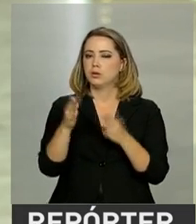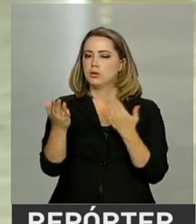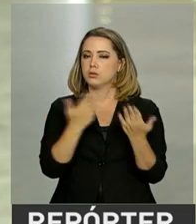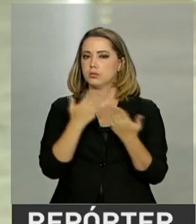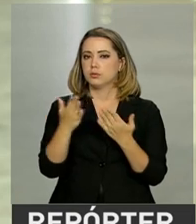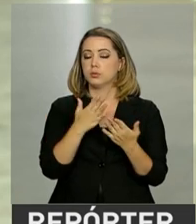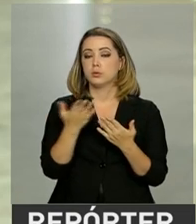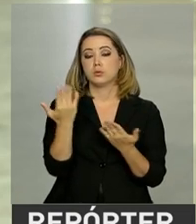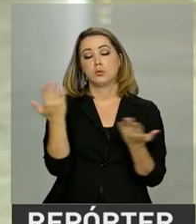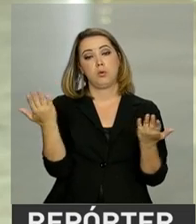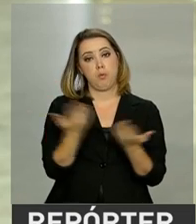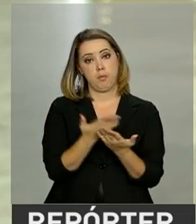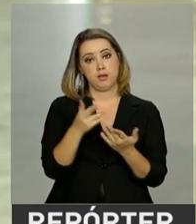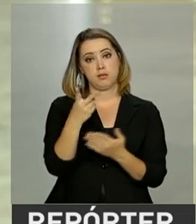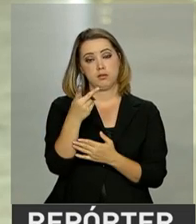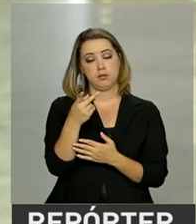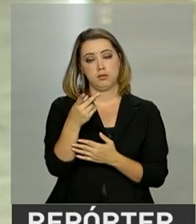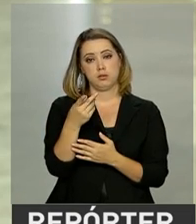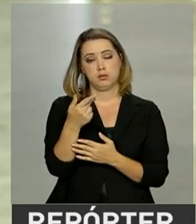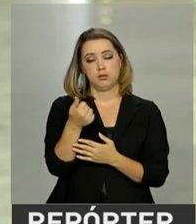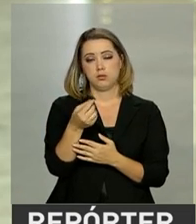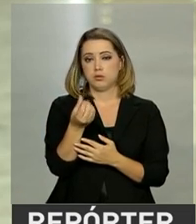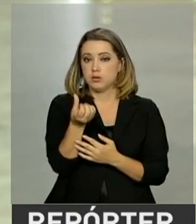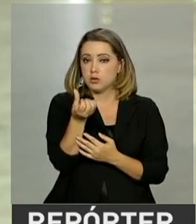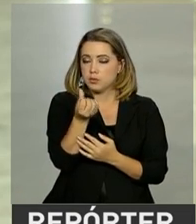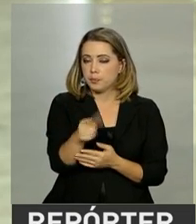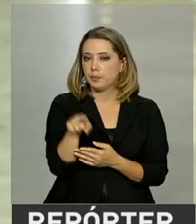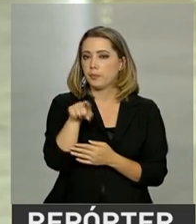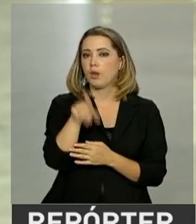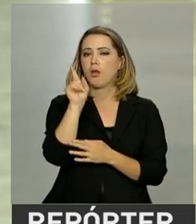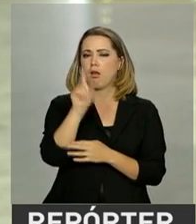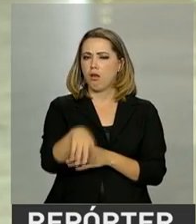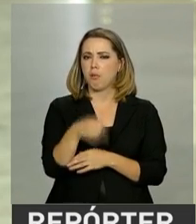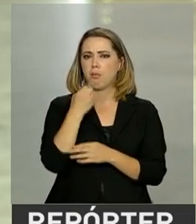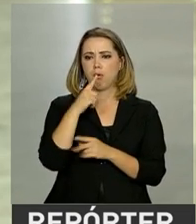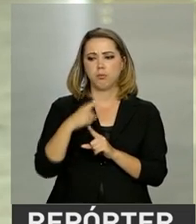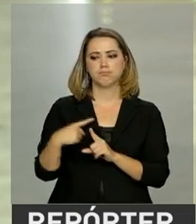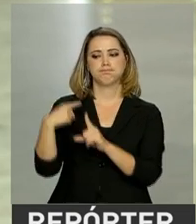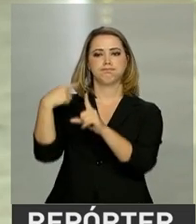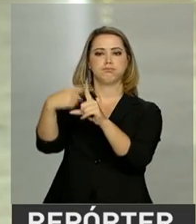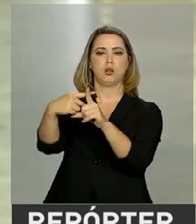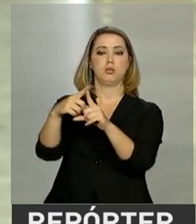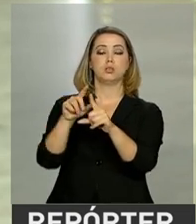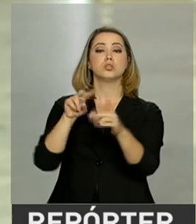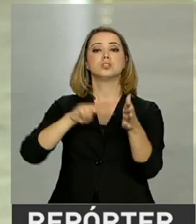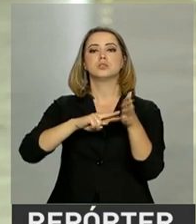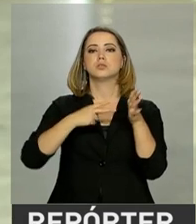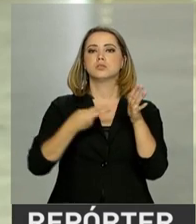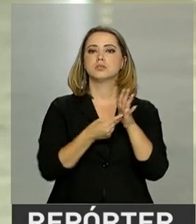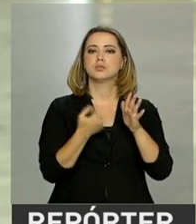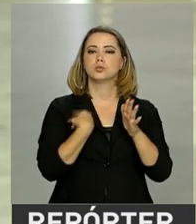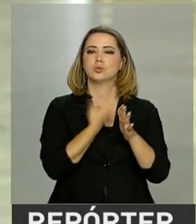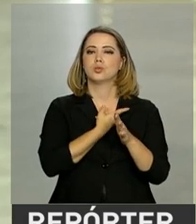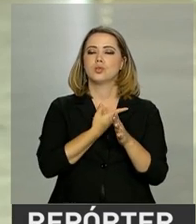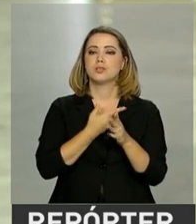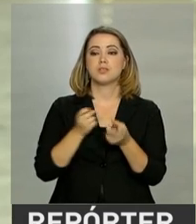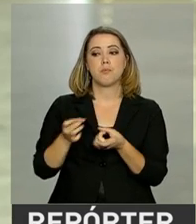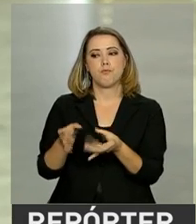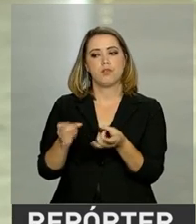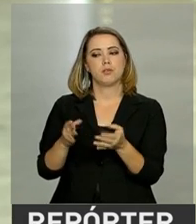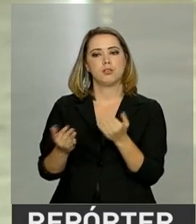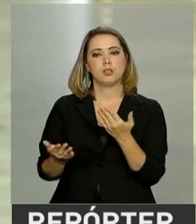Janeiro de 2016 ficou positiva ou seja estamos aumentando as importações